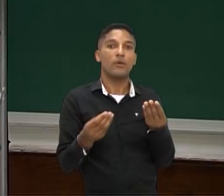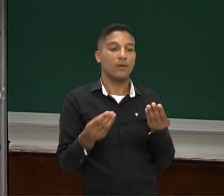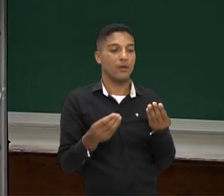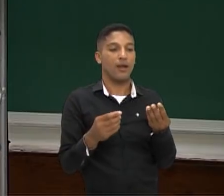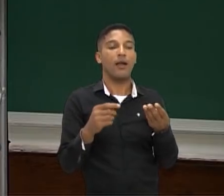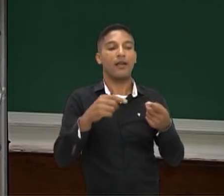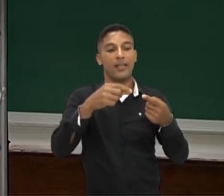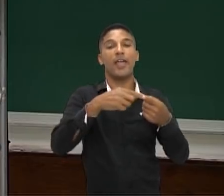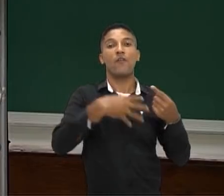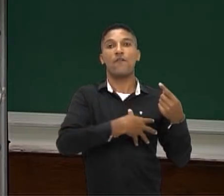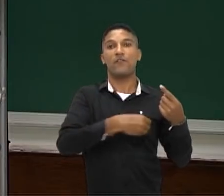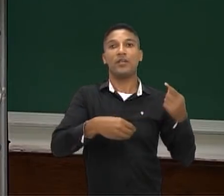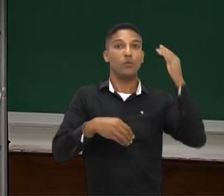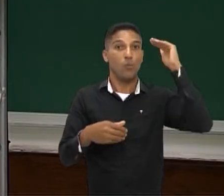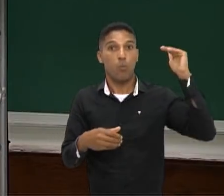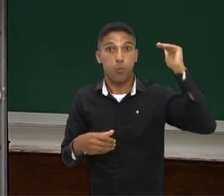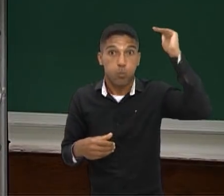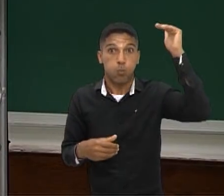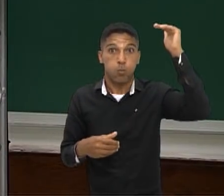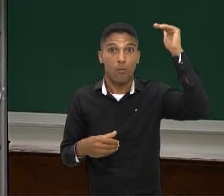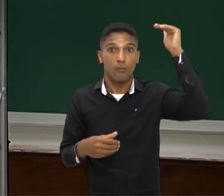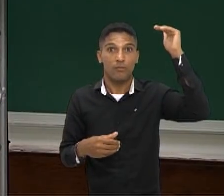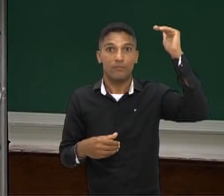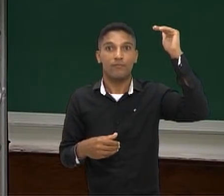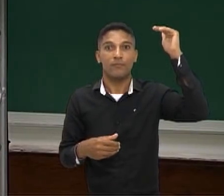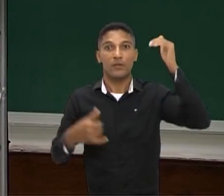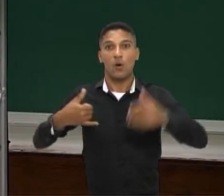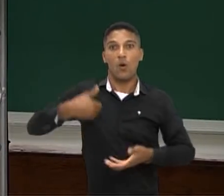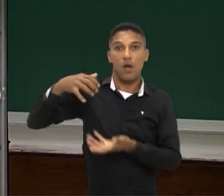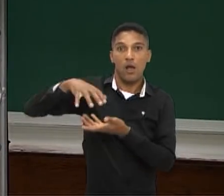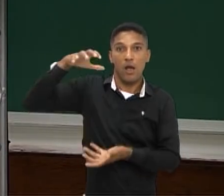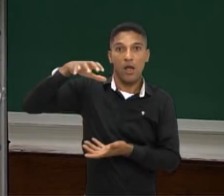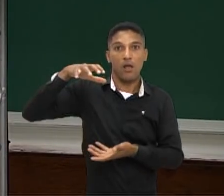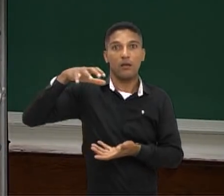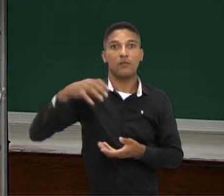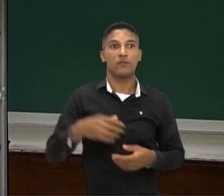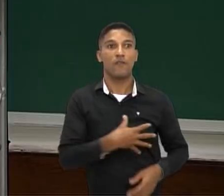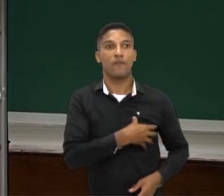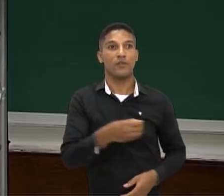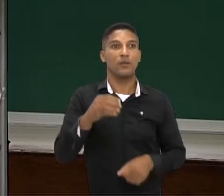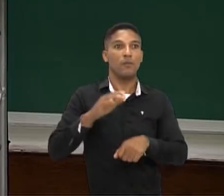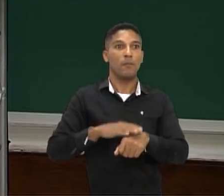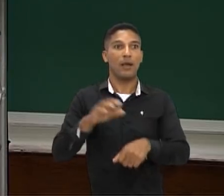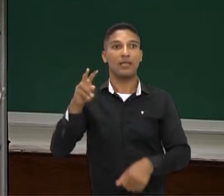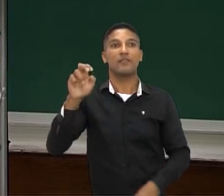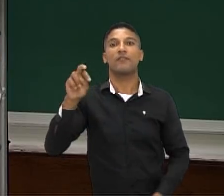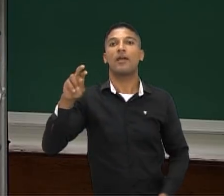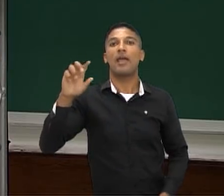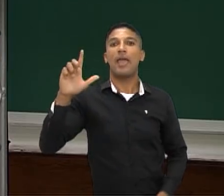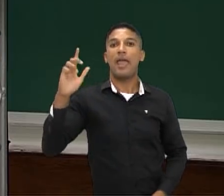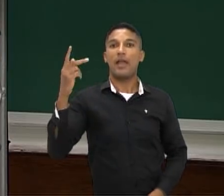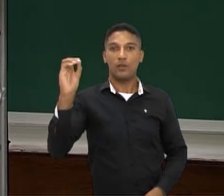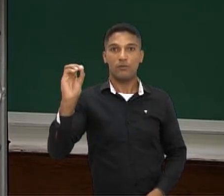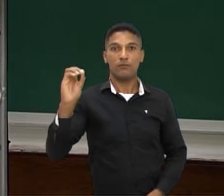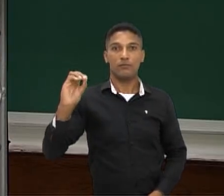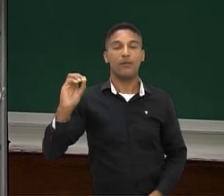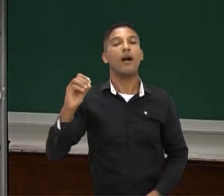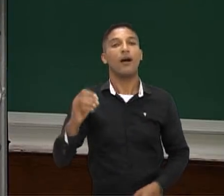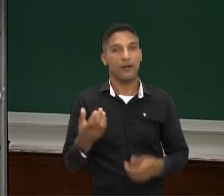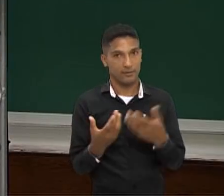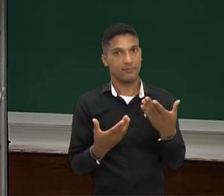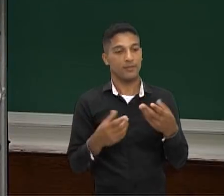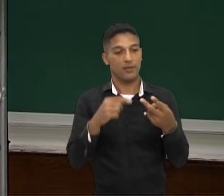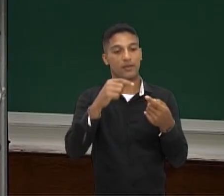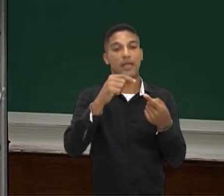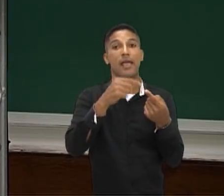sítio foi o filho mais velho, né, que é a palavra que está mais distante do pronome demonstrativo aquele, certo? Então,